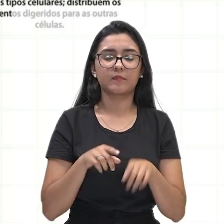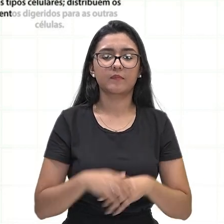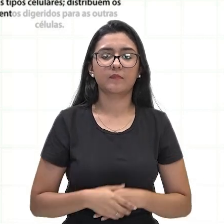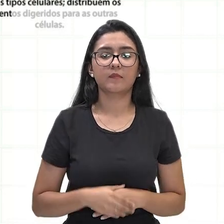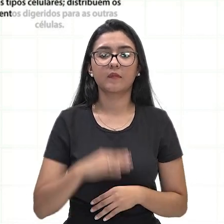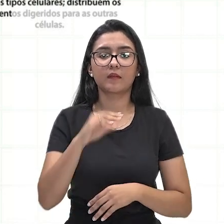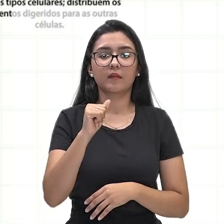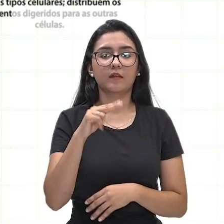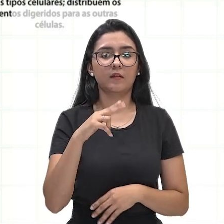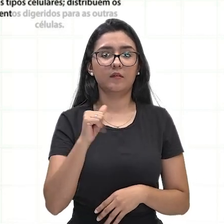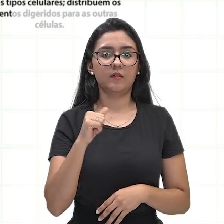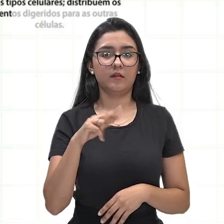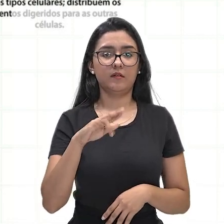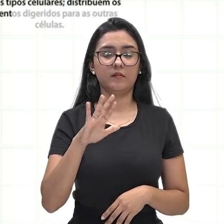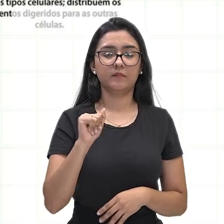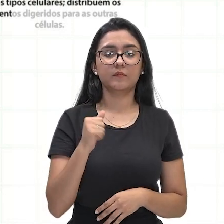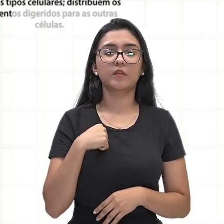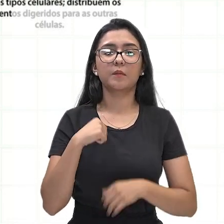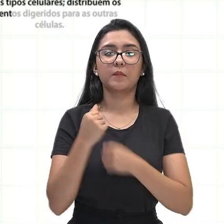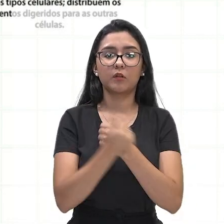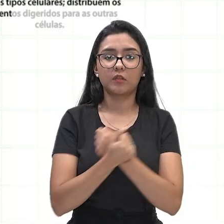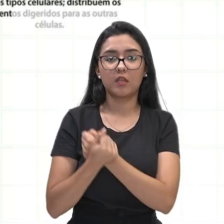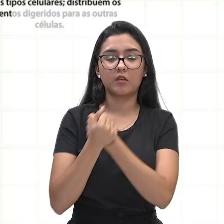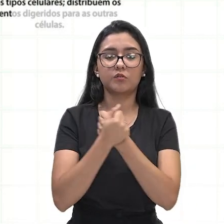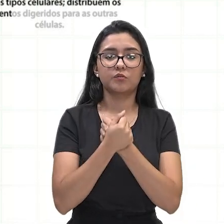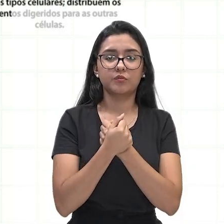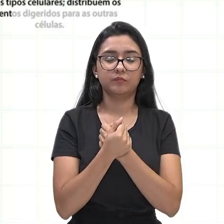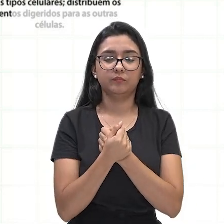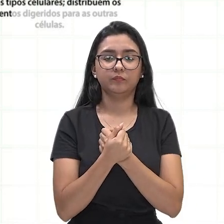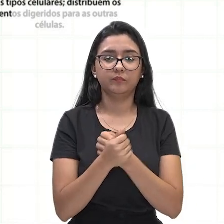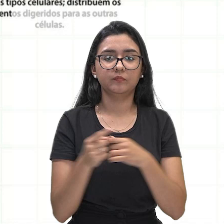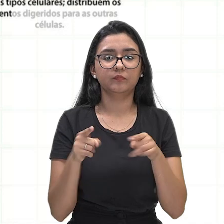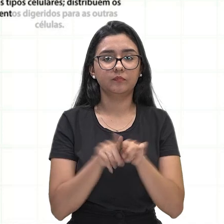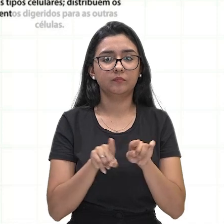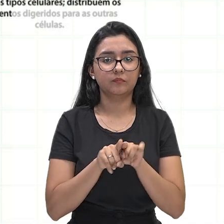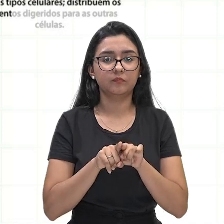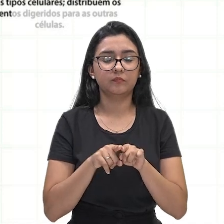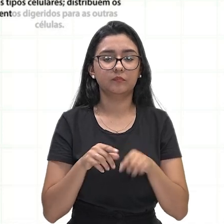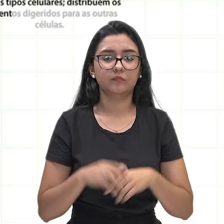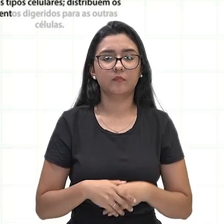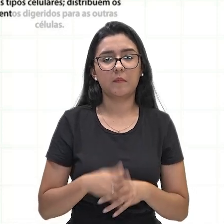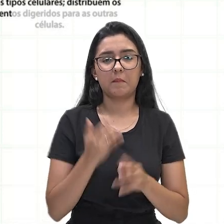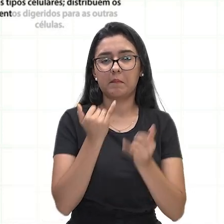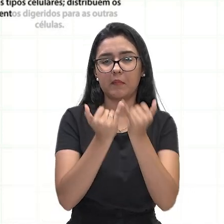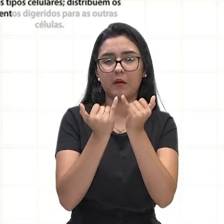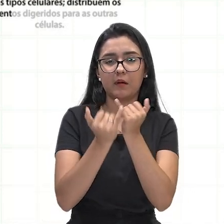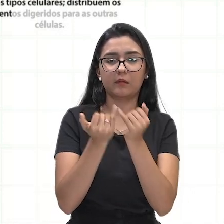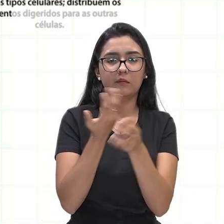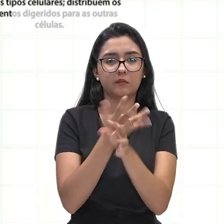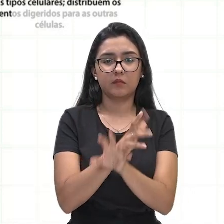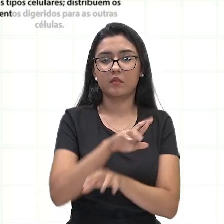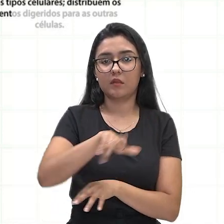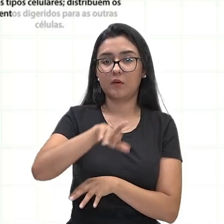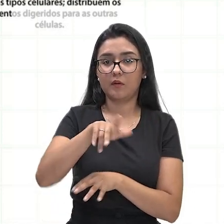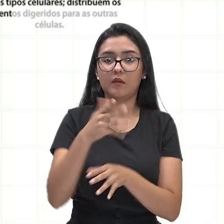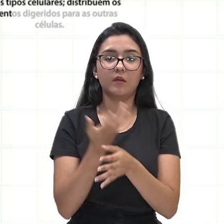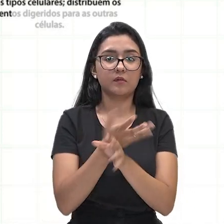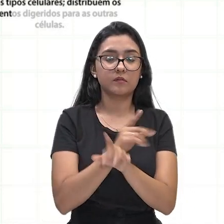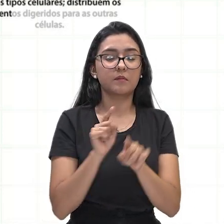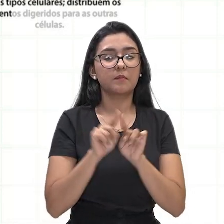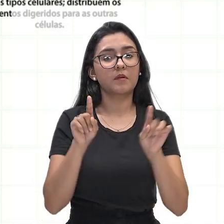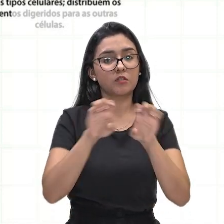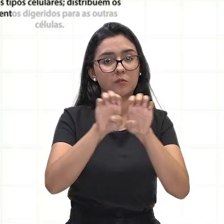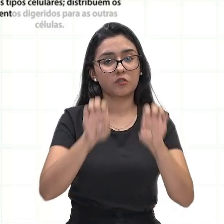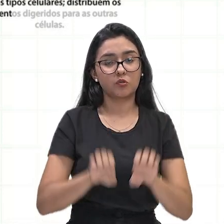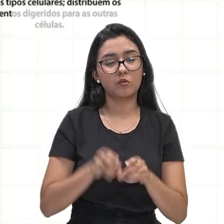ou calcárias que protegem ou sustentam o corpo da esponja, como se fosse um endoesqueleto. Não é ósseo, mas é